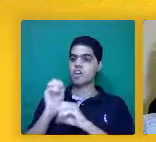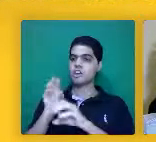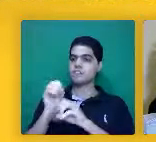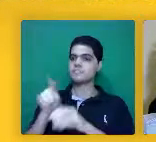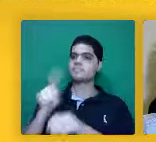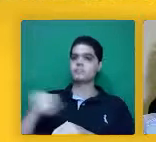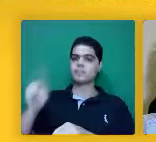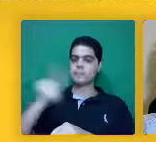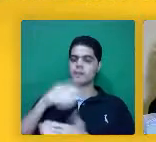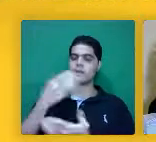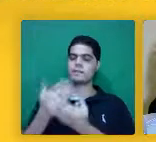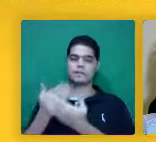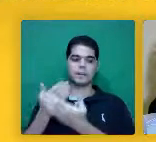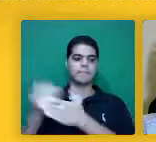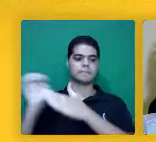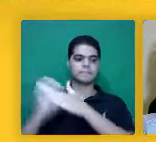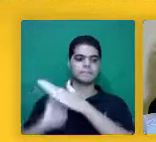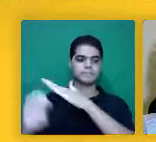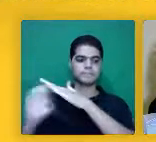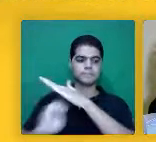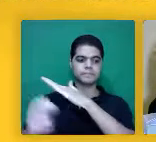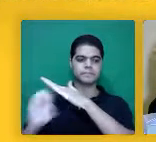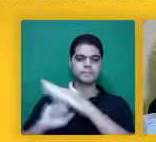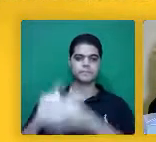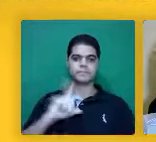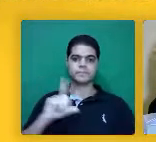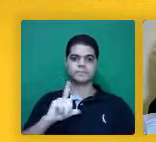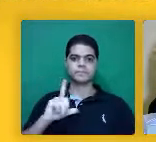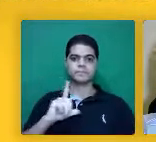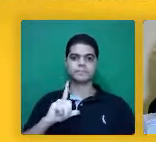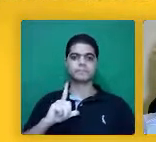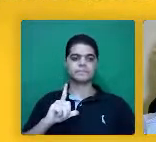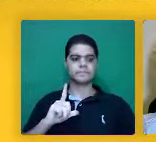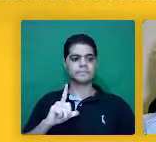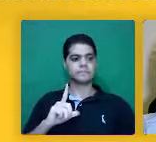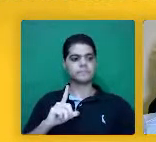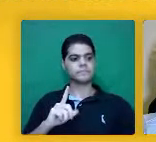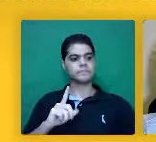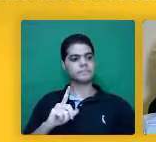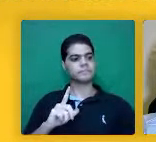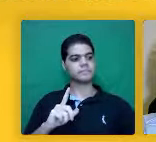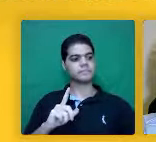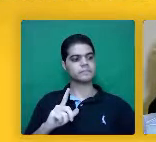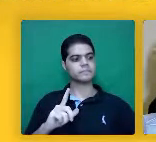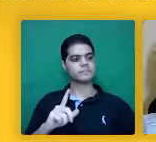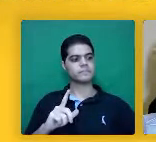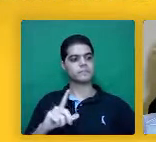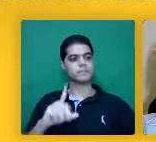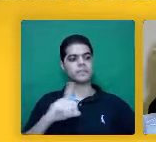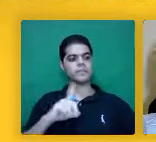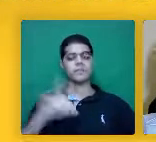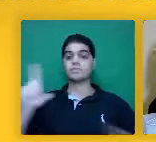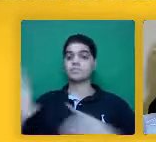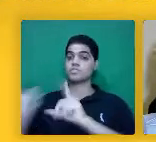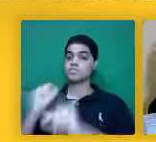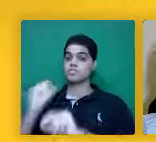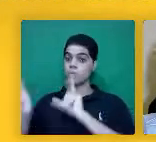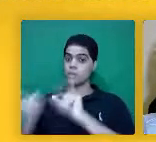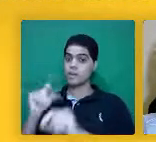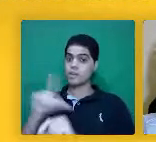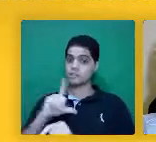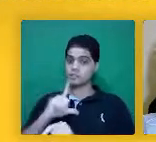Esse programa vai estar dando um suporte para os times. Então, nós vamos escolher. Eu sou coordenador